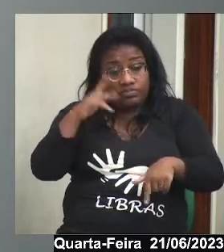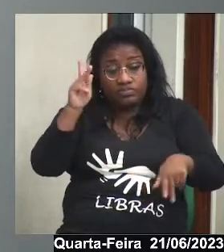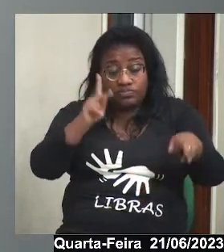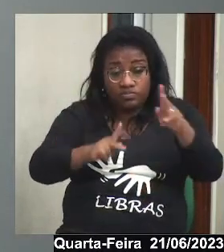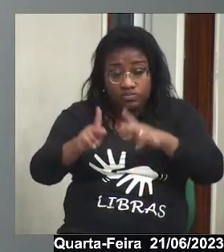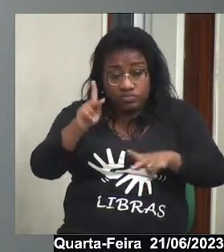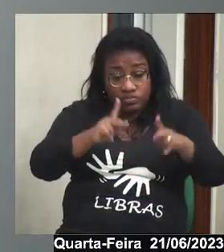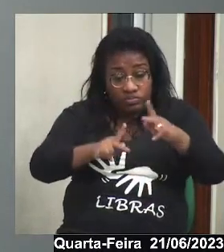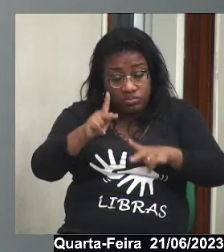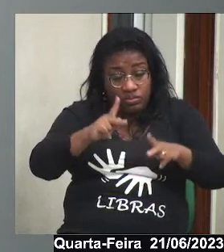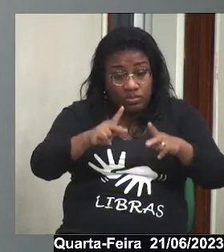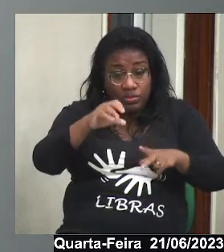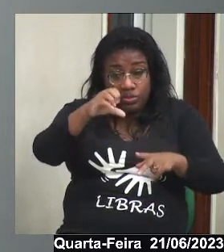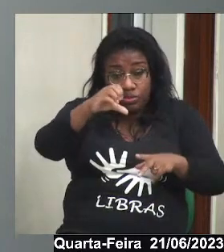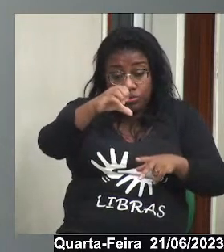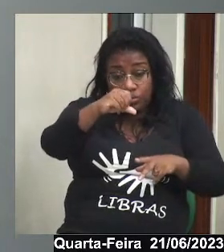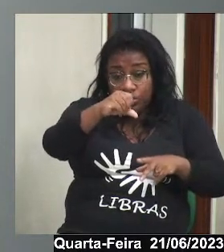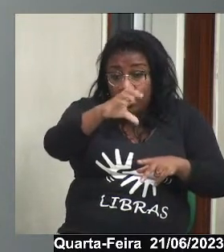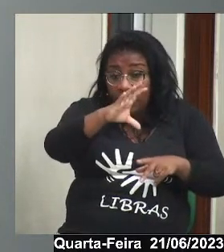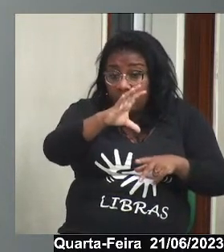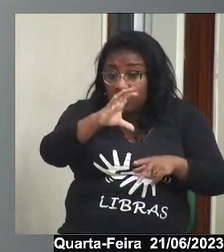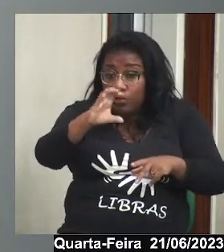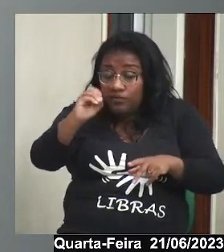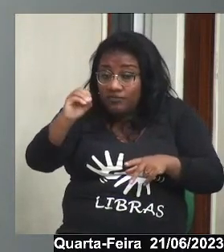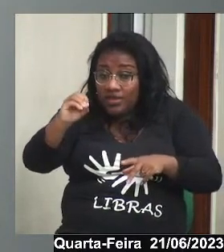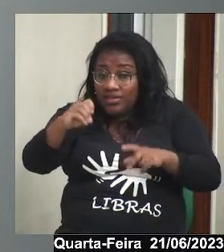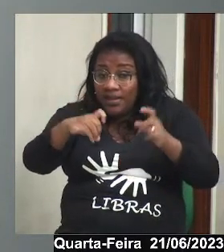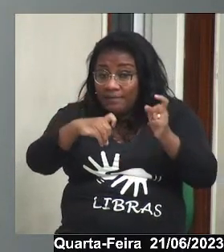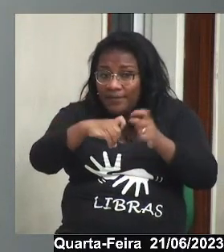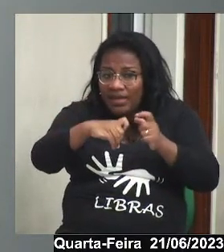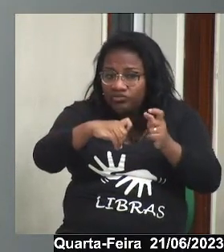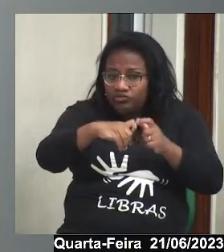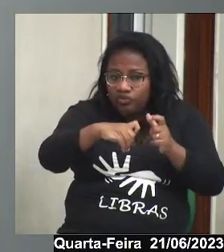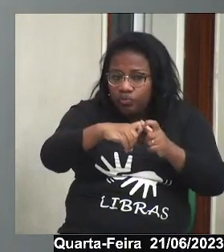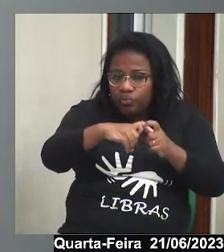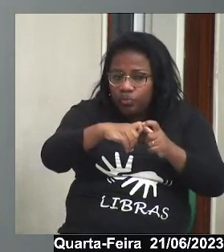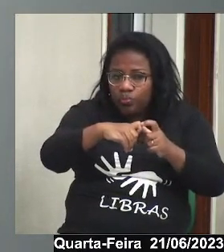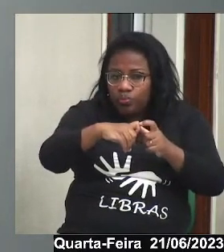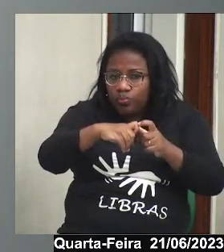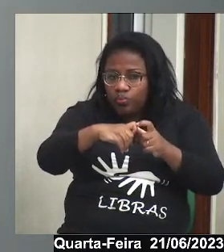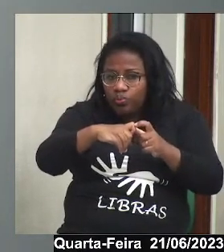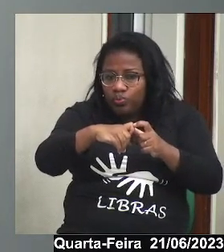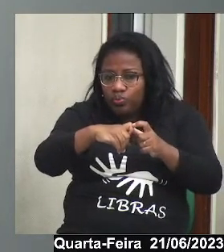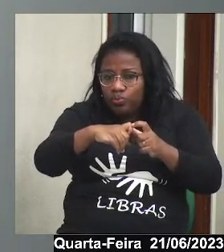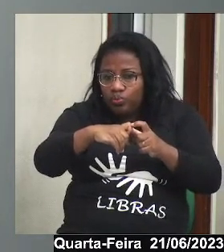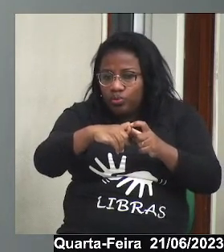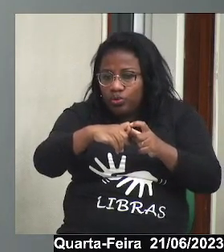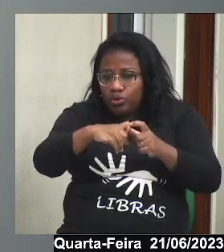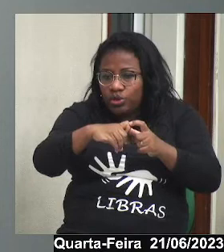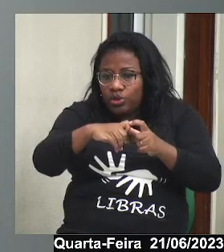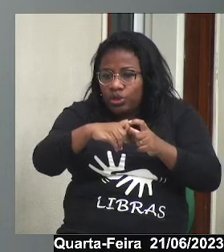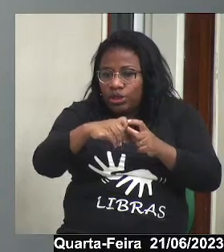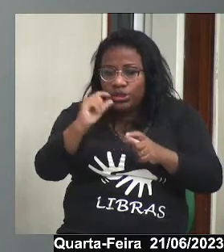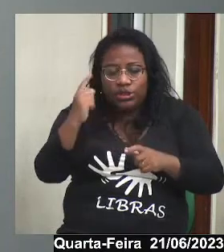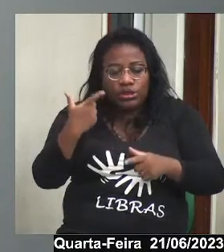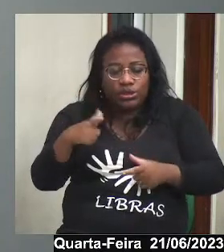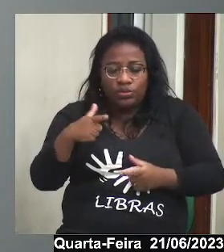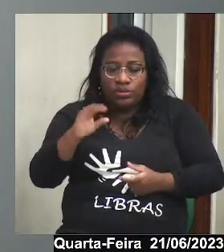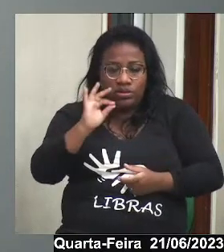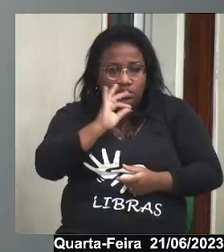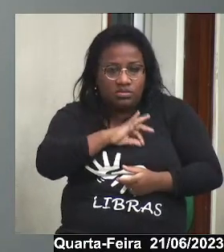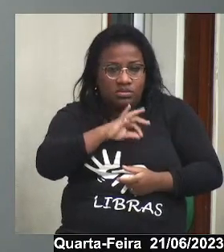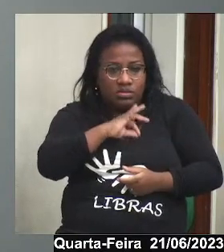população. 90 médicos, vereadores, 90 médicos que estão sem receber,